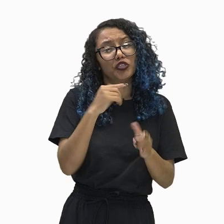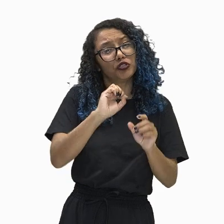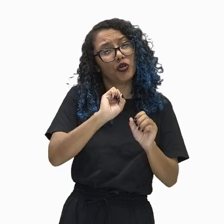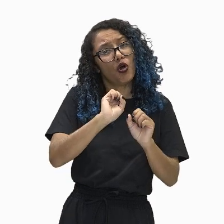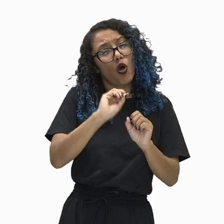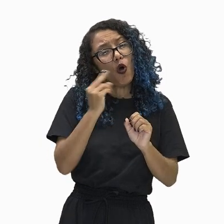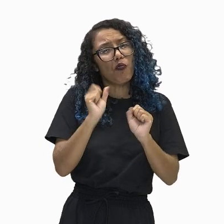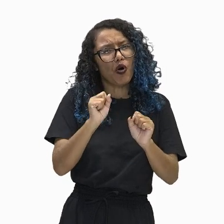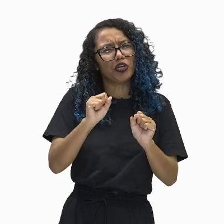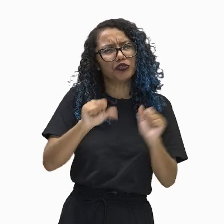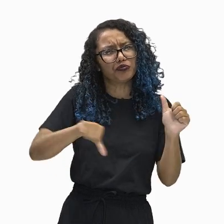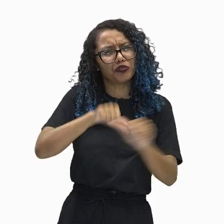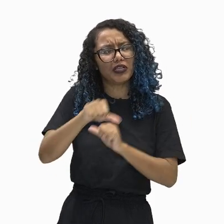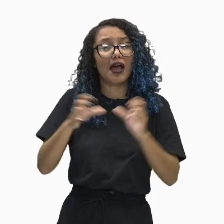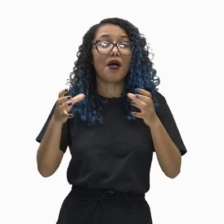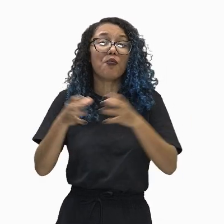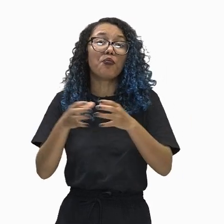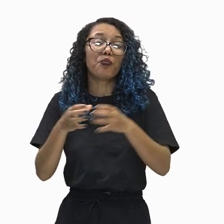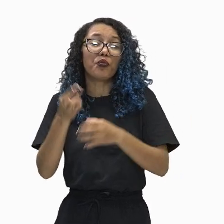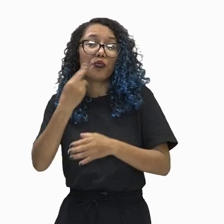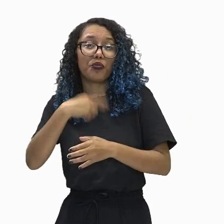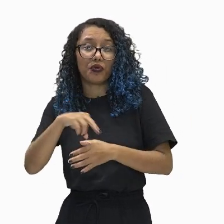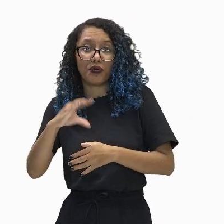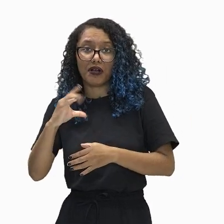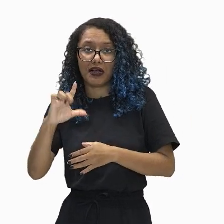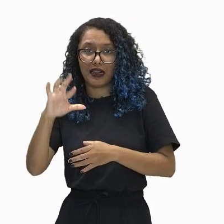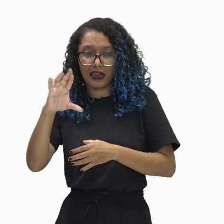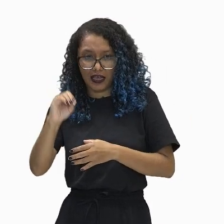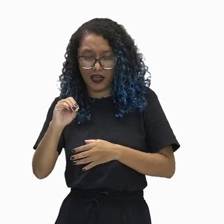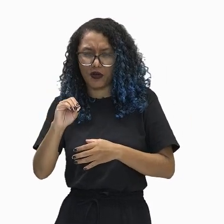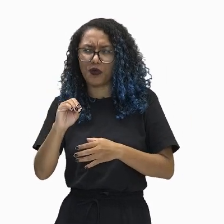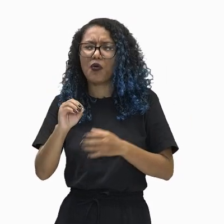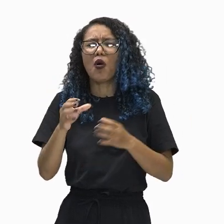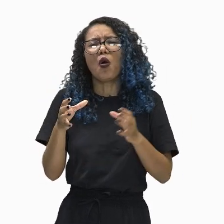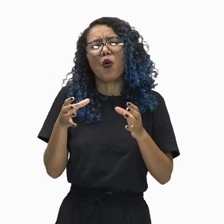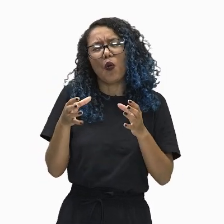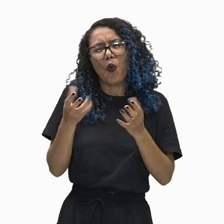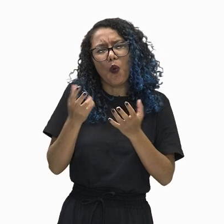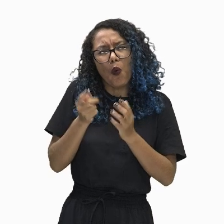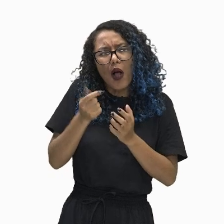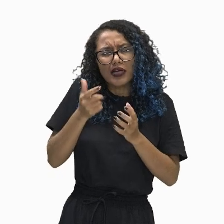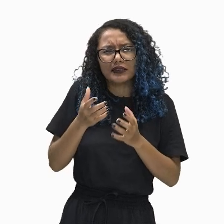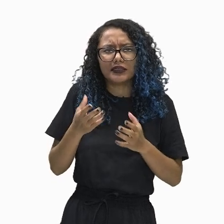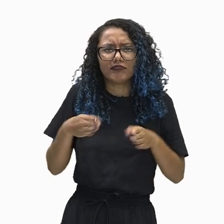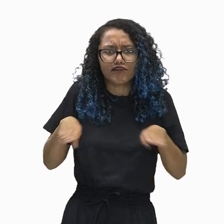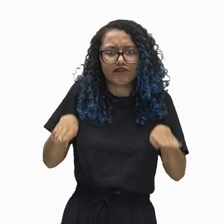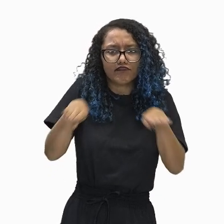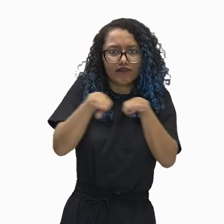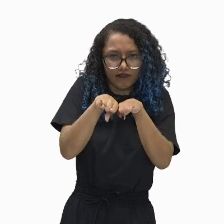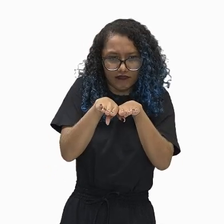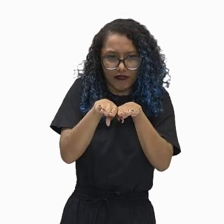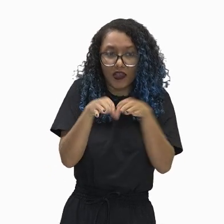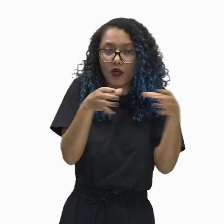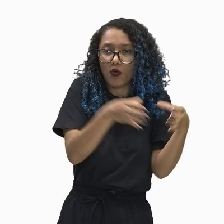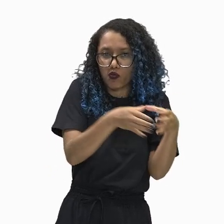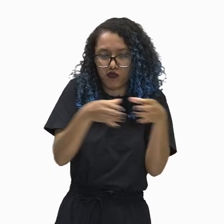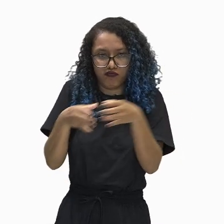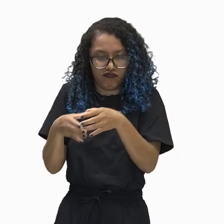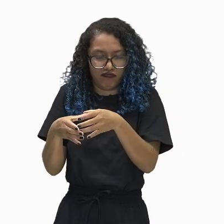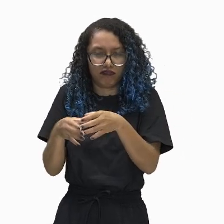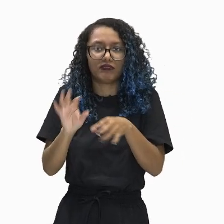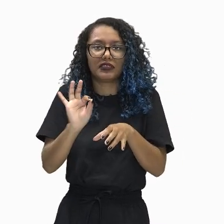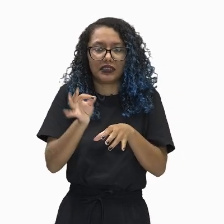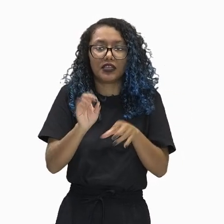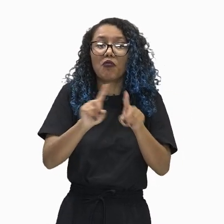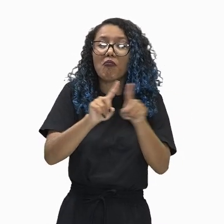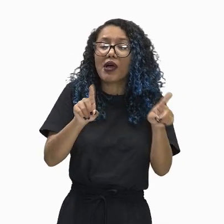gente? Que eram duas classes sociais que estavam ali quase coexistindo entre si. E se ele nascesse fazendo parte